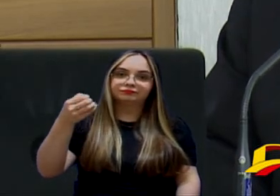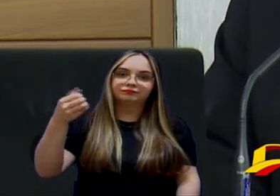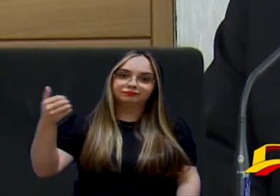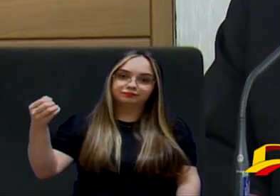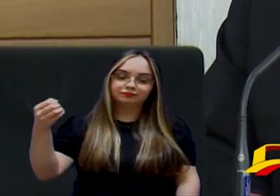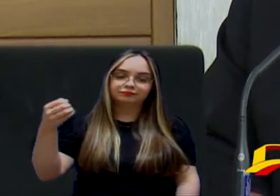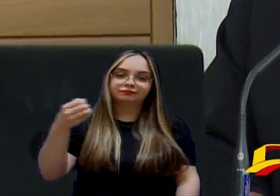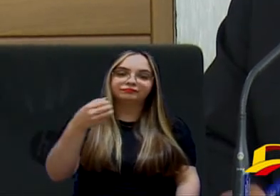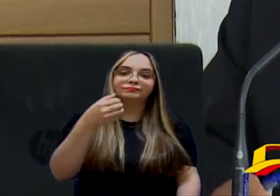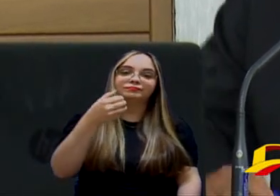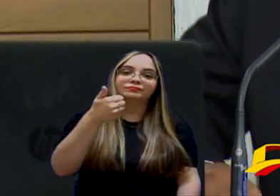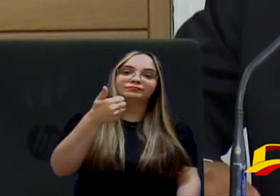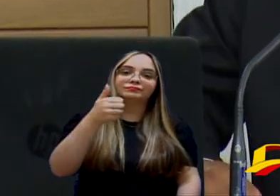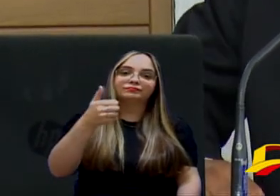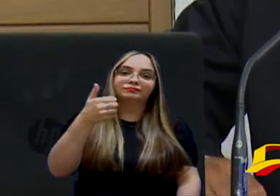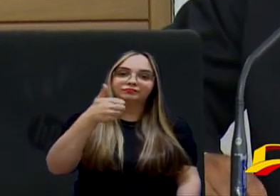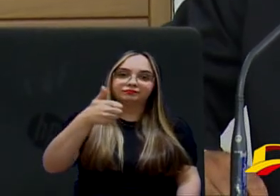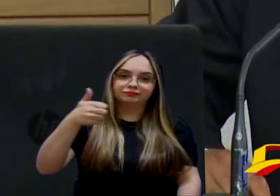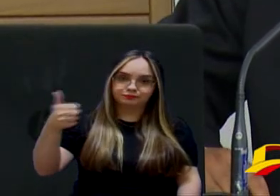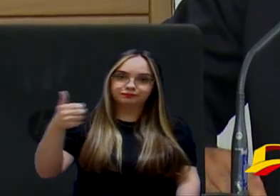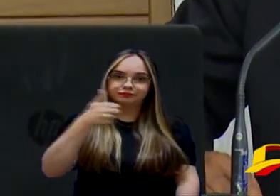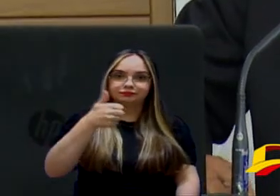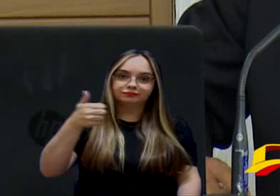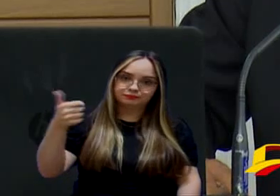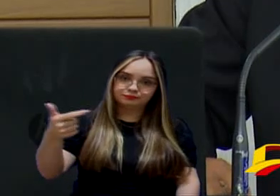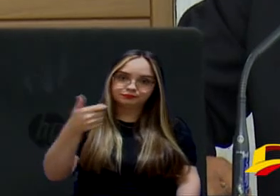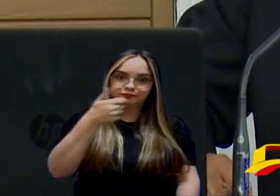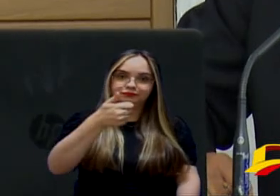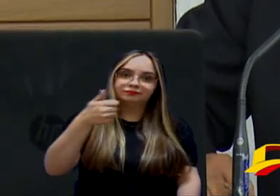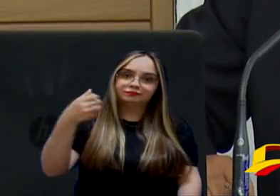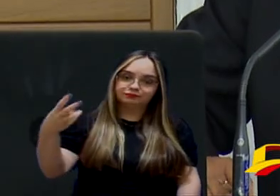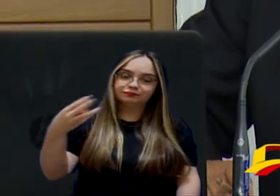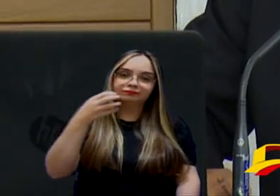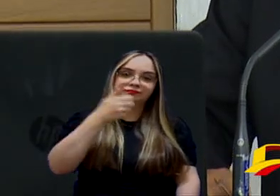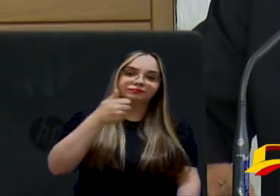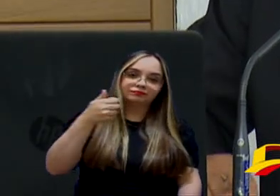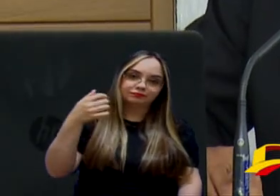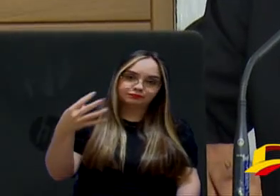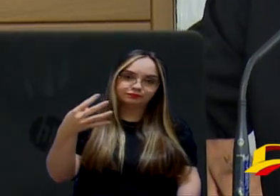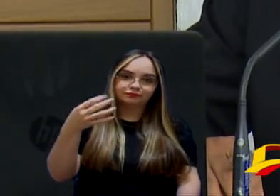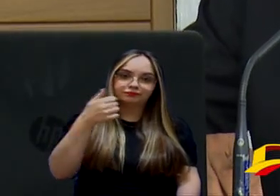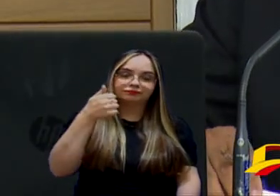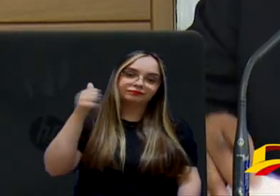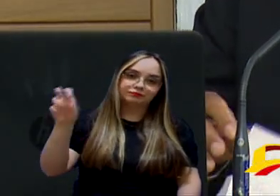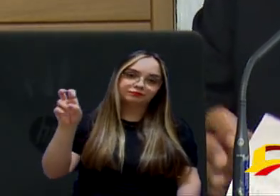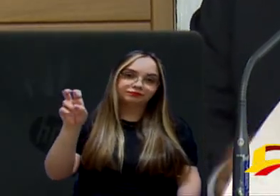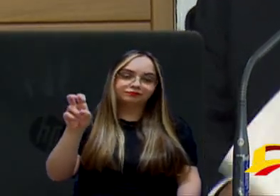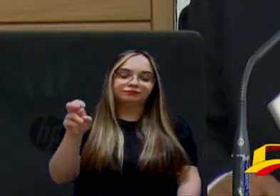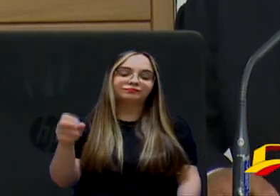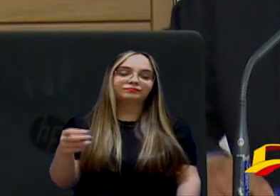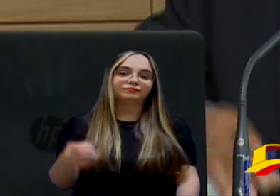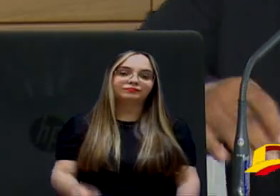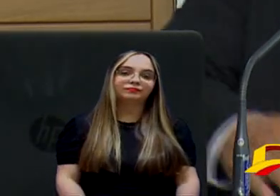112 113 114 115 projeto de resolução 07